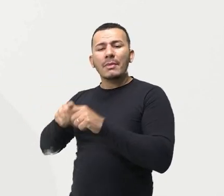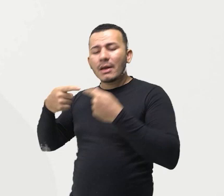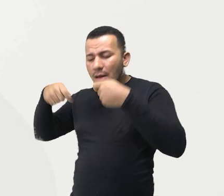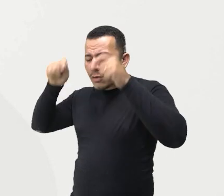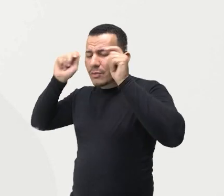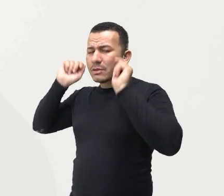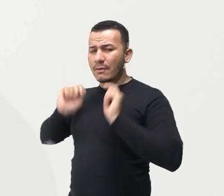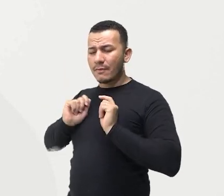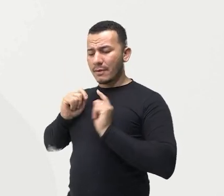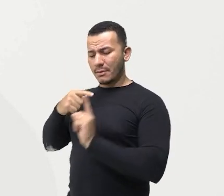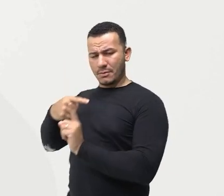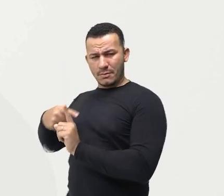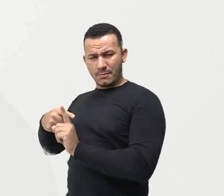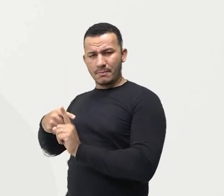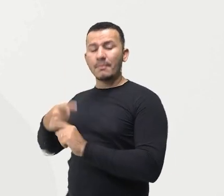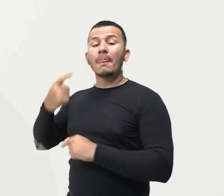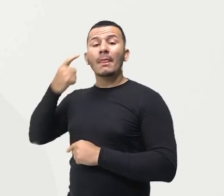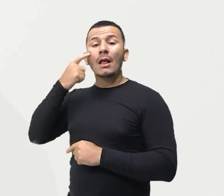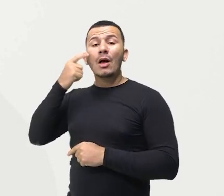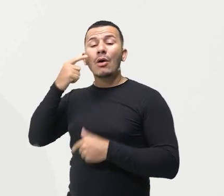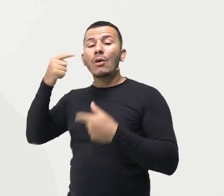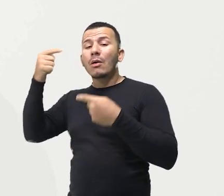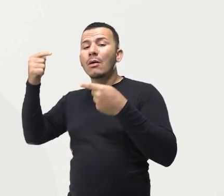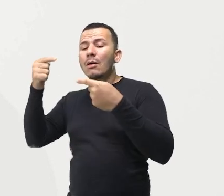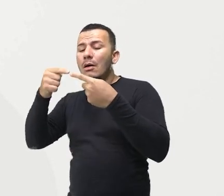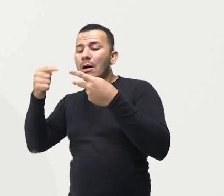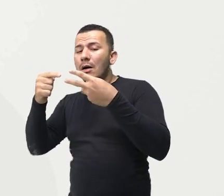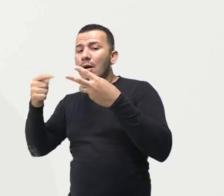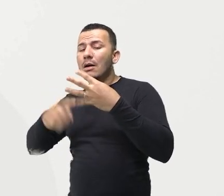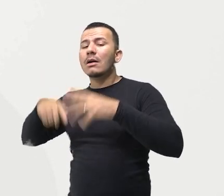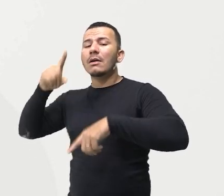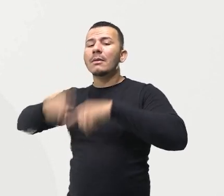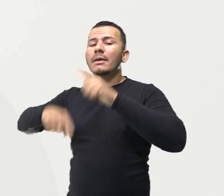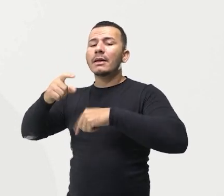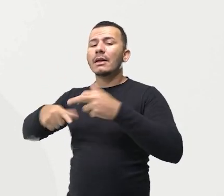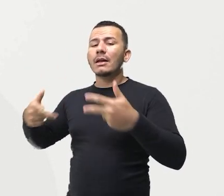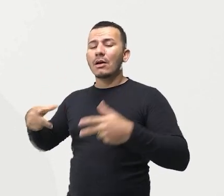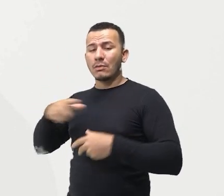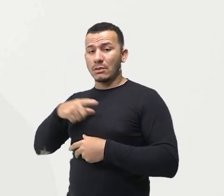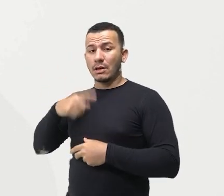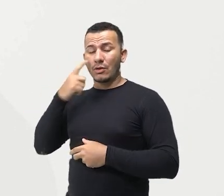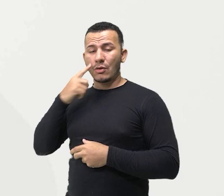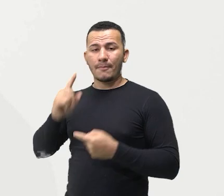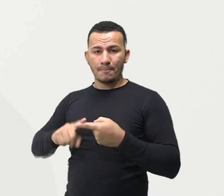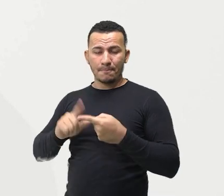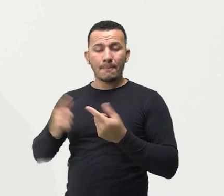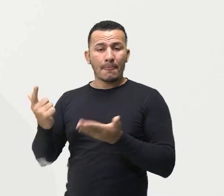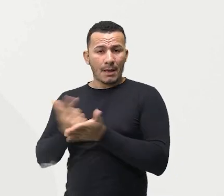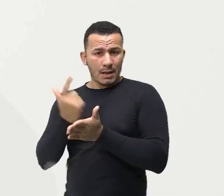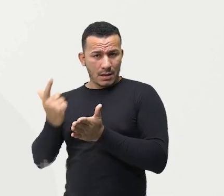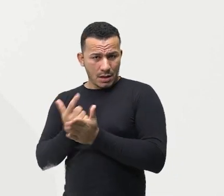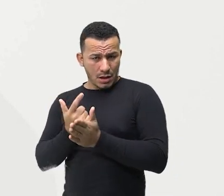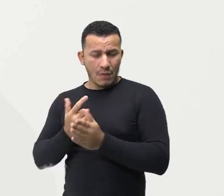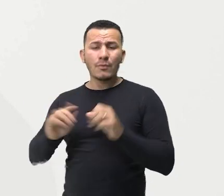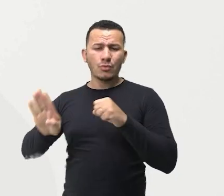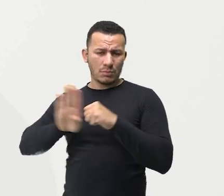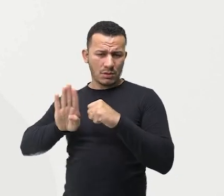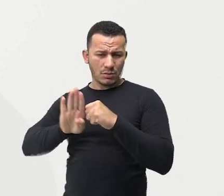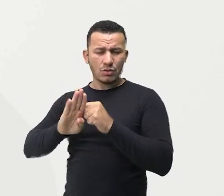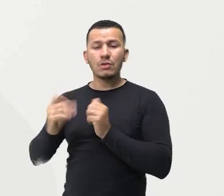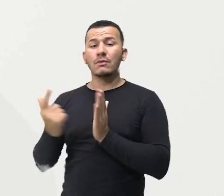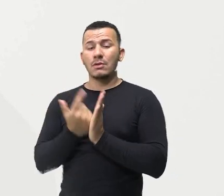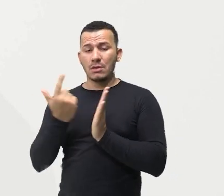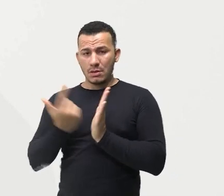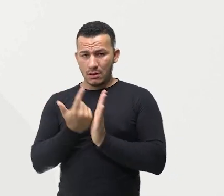Observem os elementos, as peças que nós temos aqui desse quebra-cabeça. Livros, olha só, os substantivos. Livros,